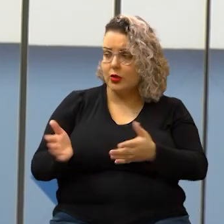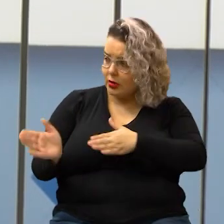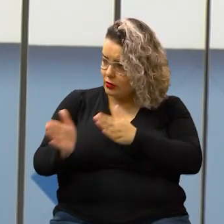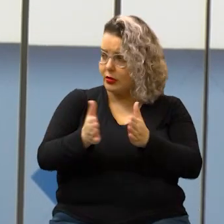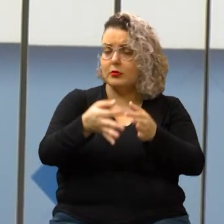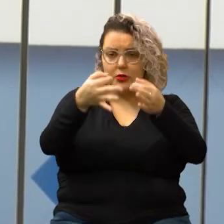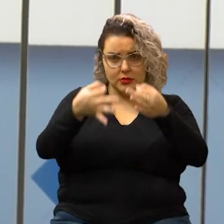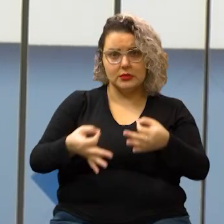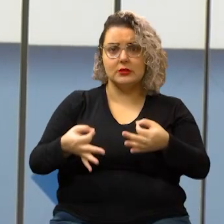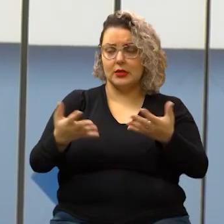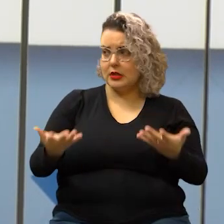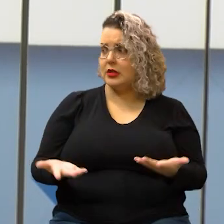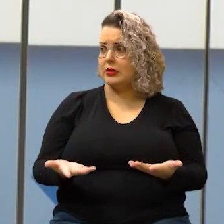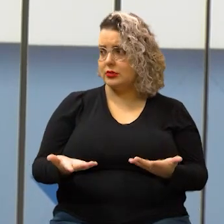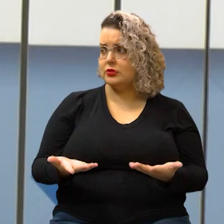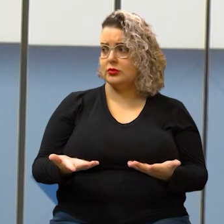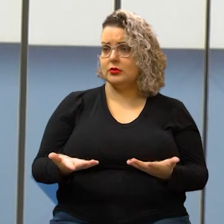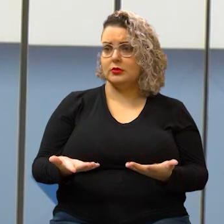de,